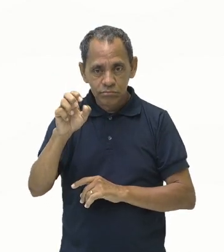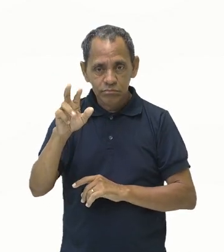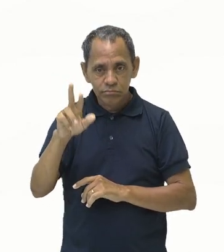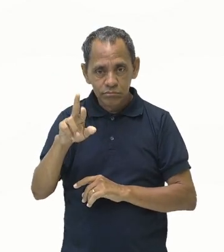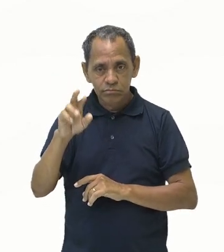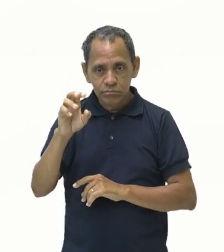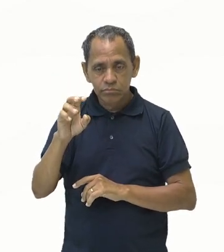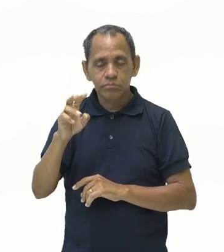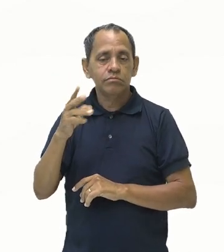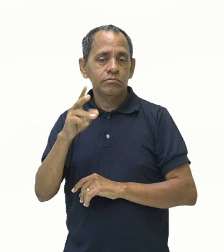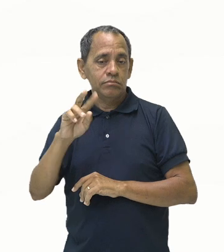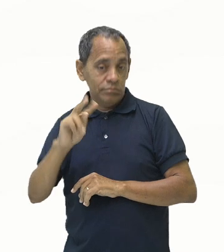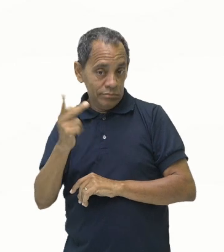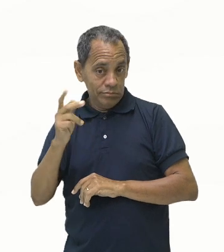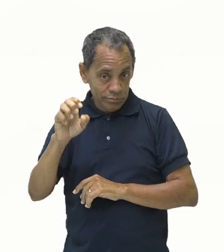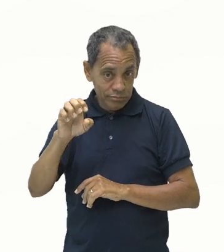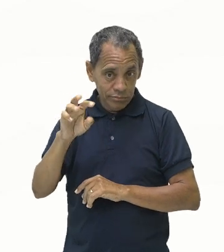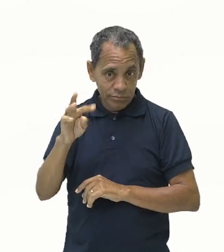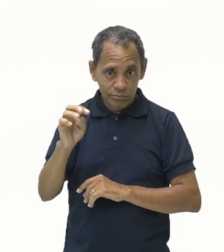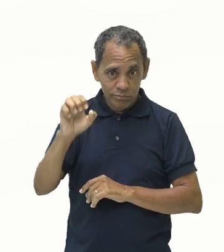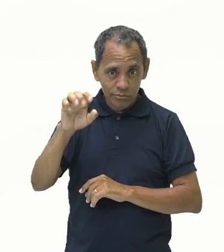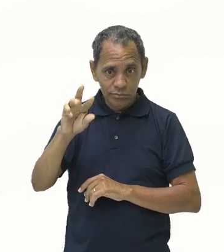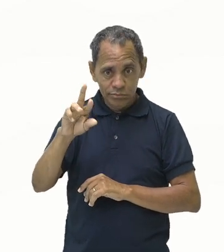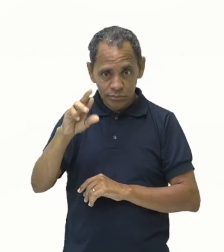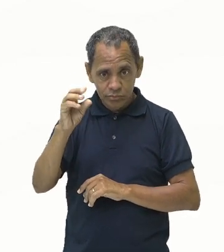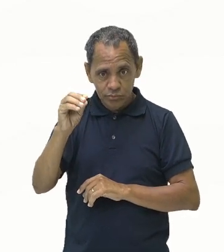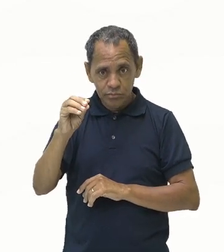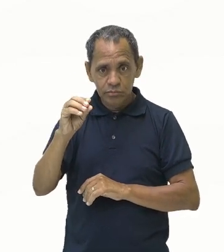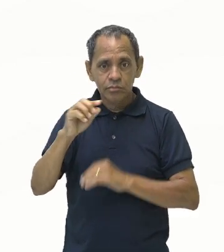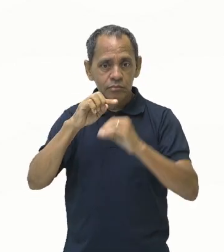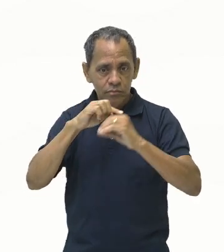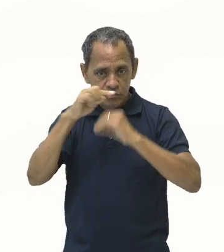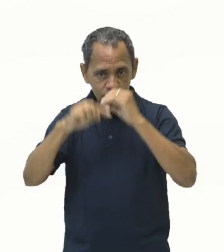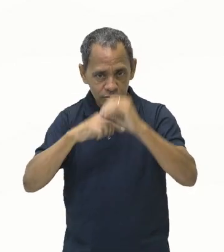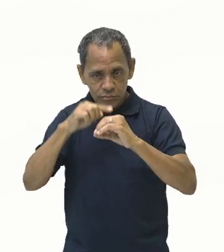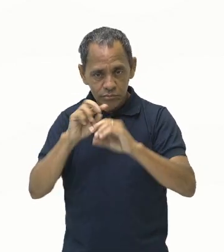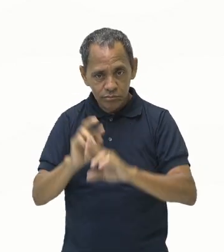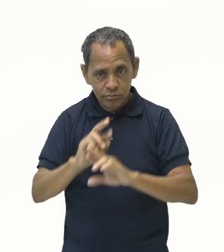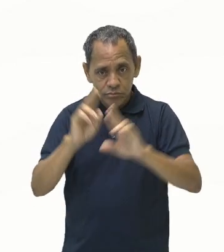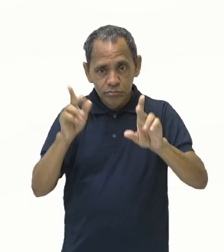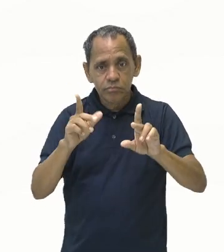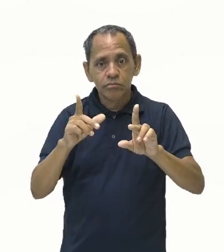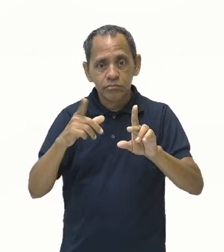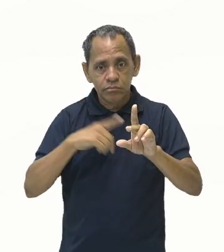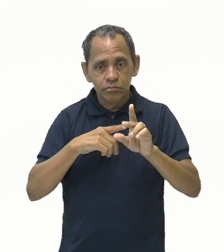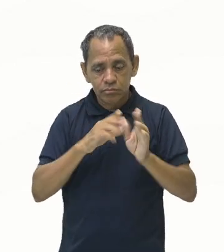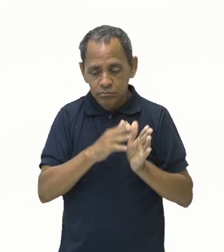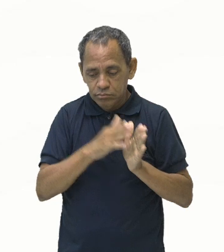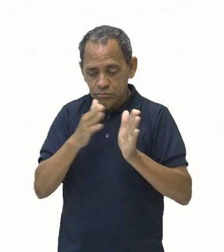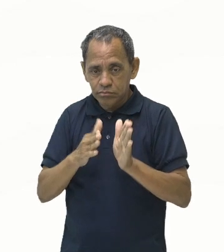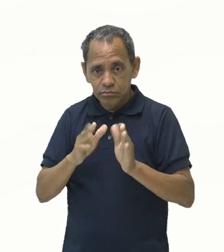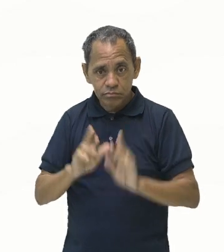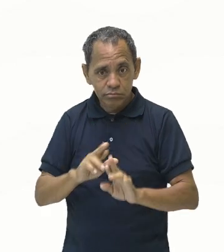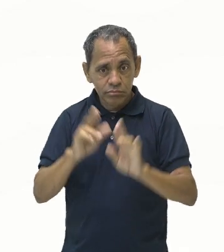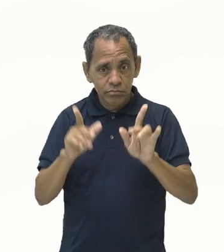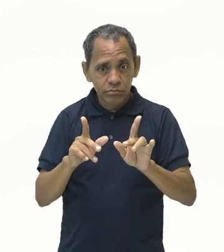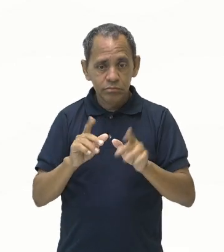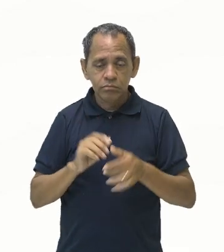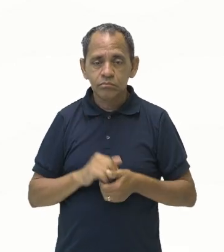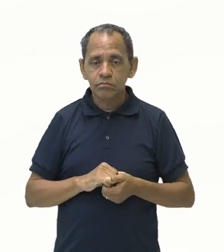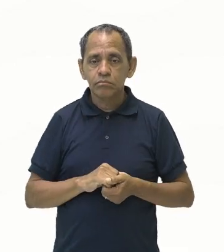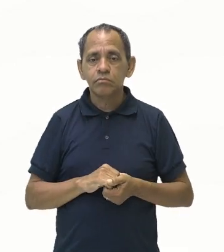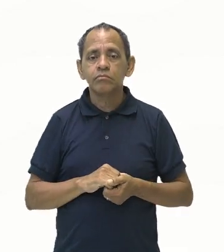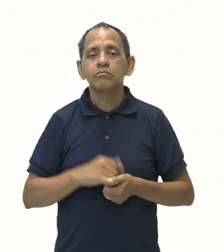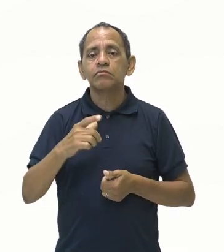heteroátomo, ou seja, é um átomo diferente, que aí vai dar uma fase diferente. Então aqui